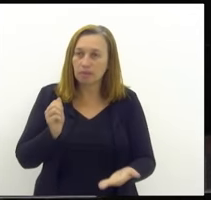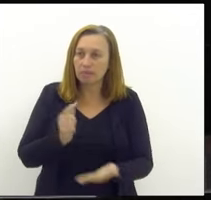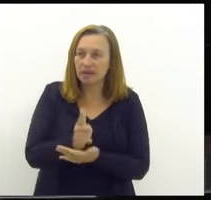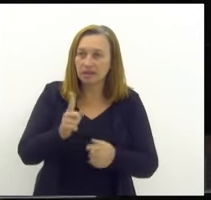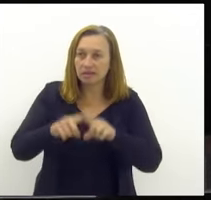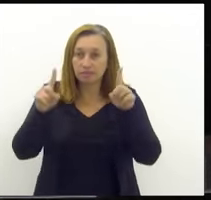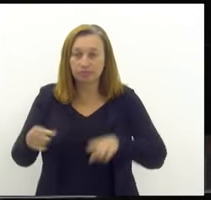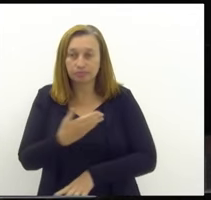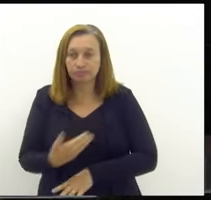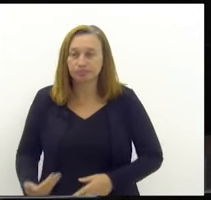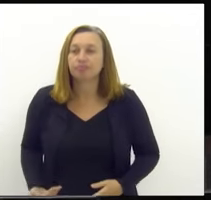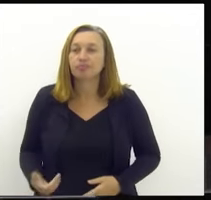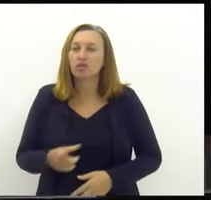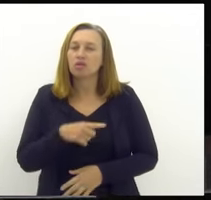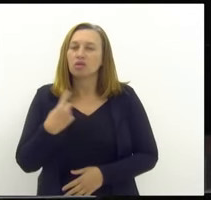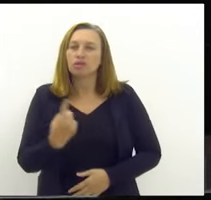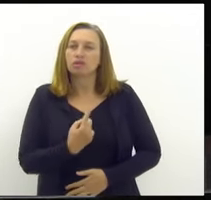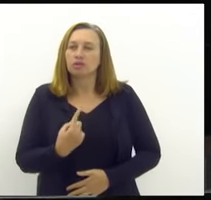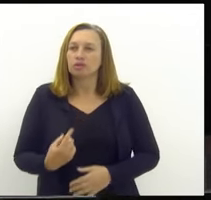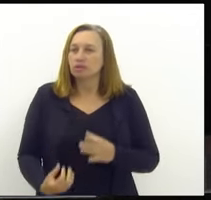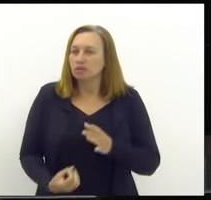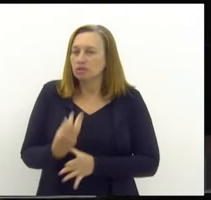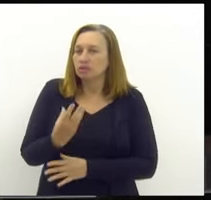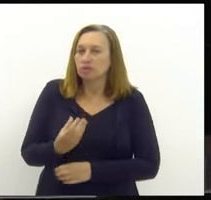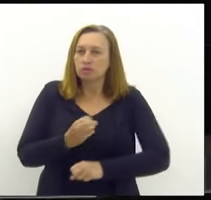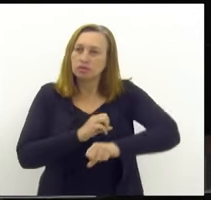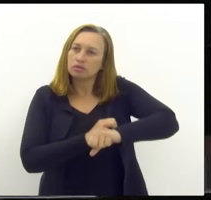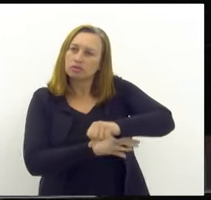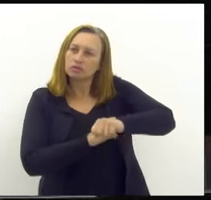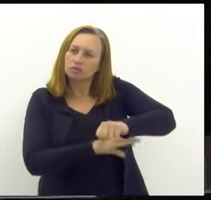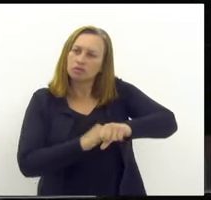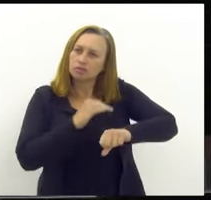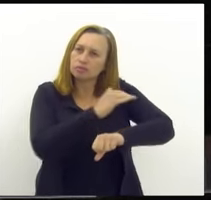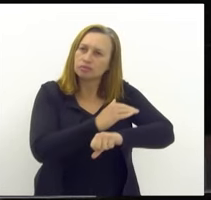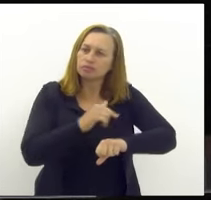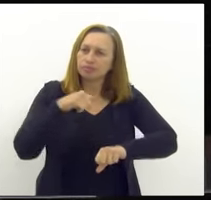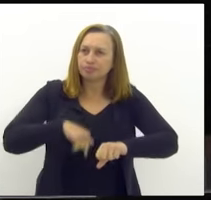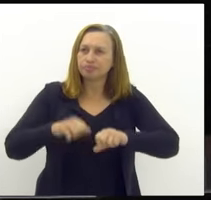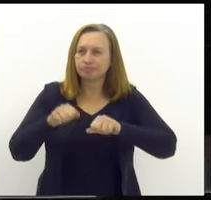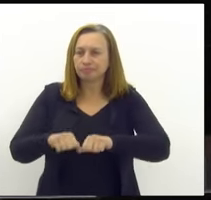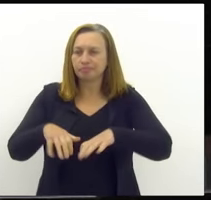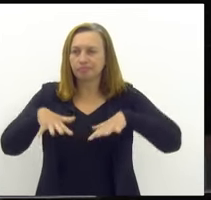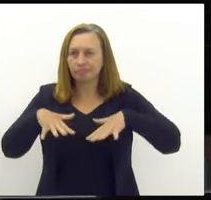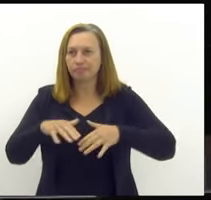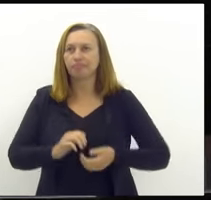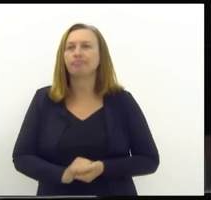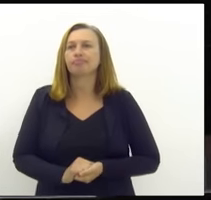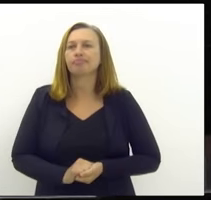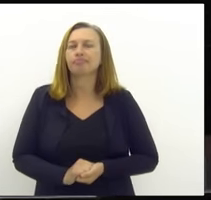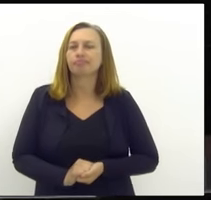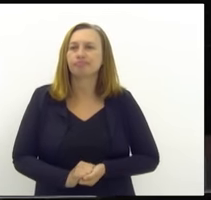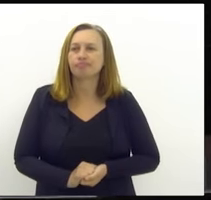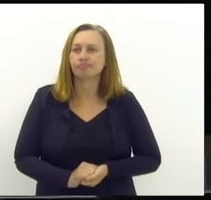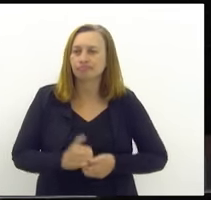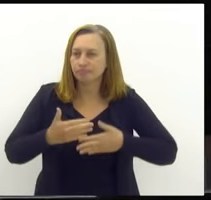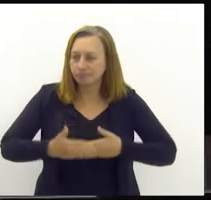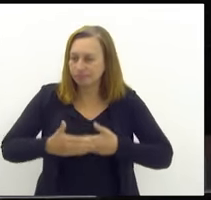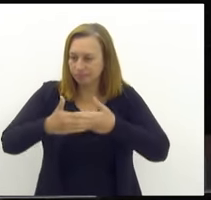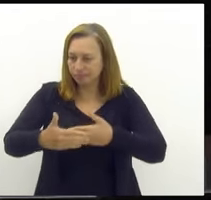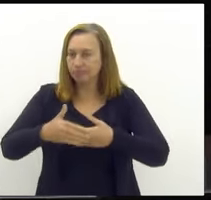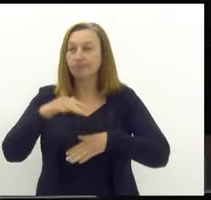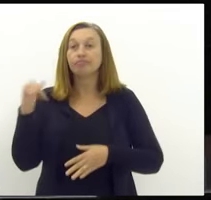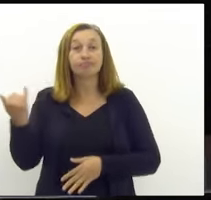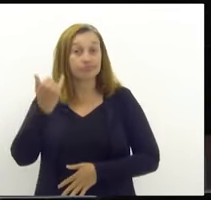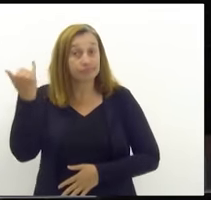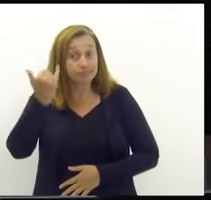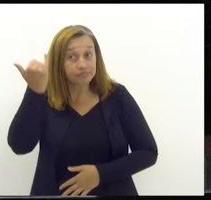então quando nós constituímos o fundo soberano aqui na Assembleia Legislativa a gente deu um passo muito